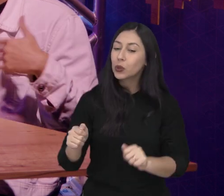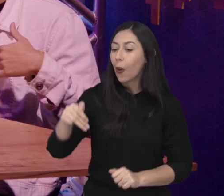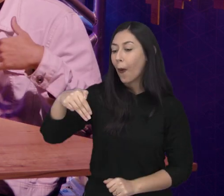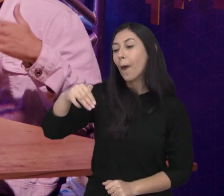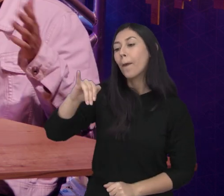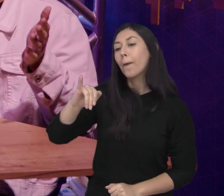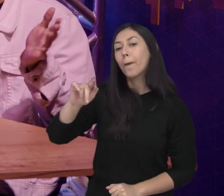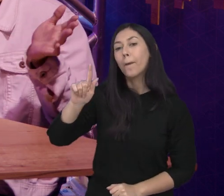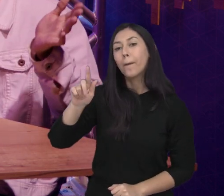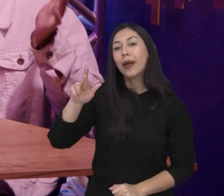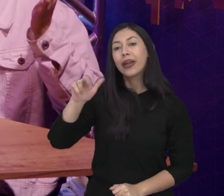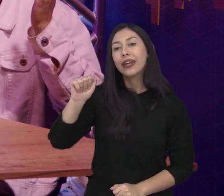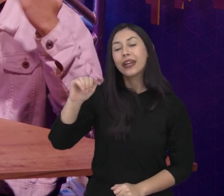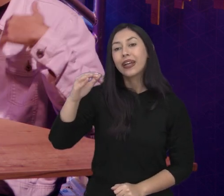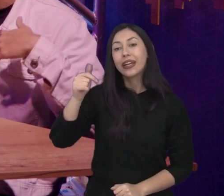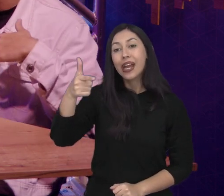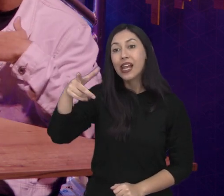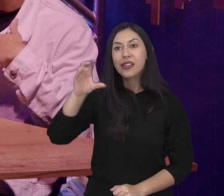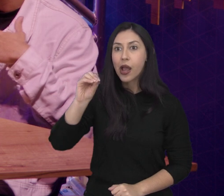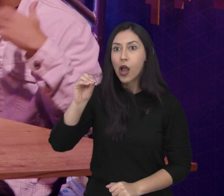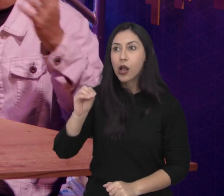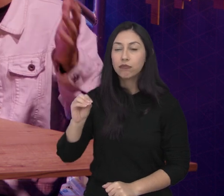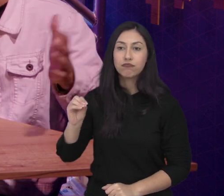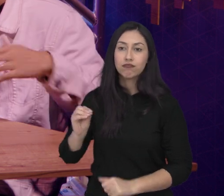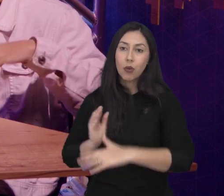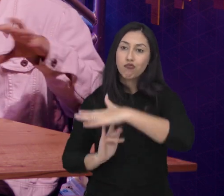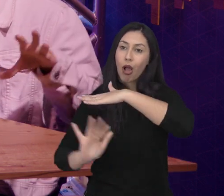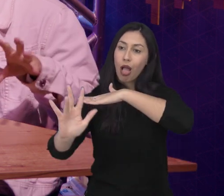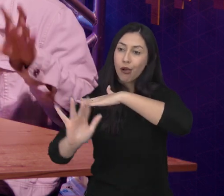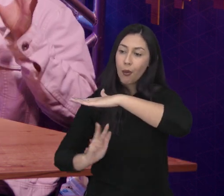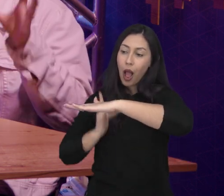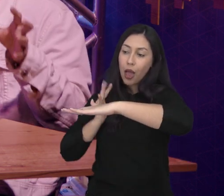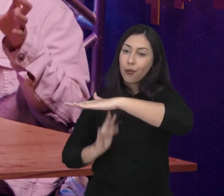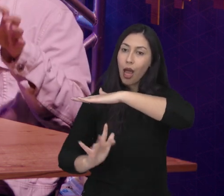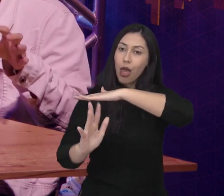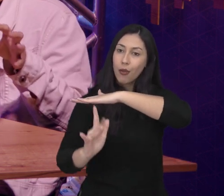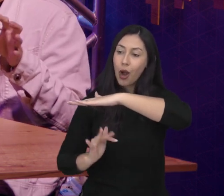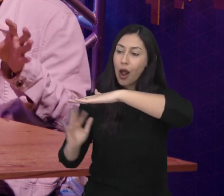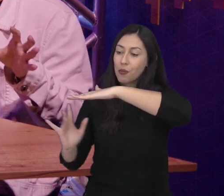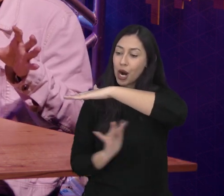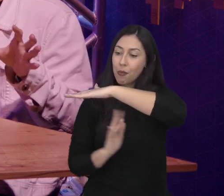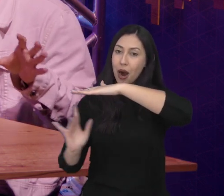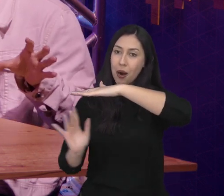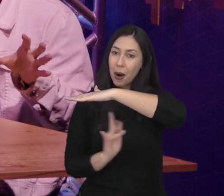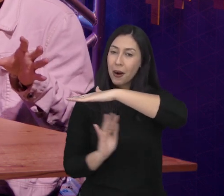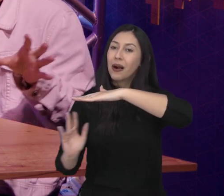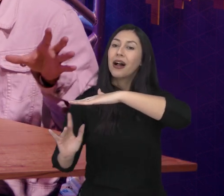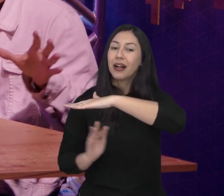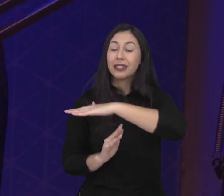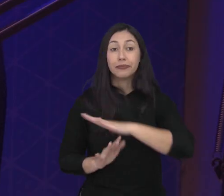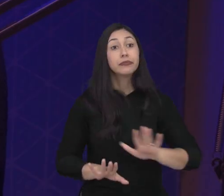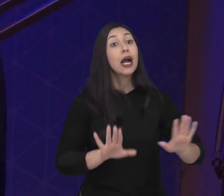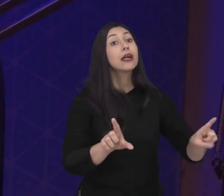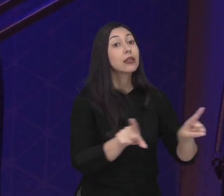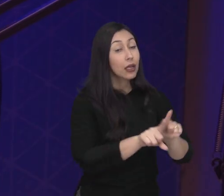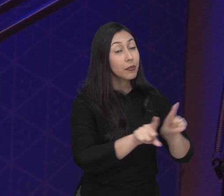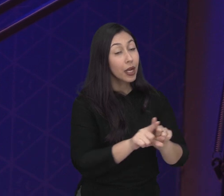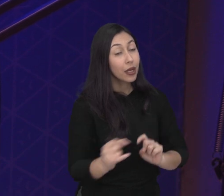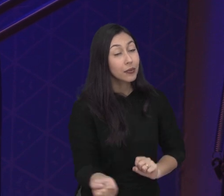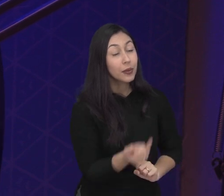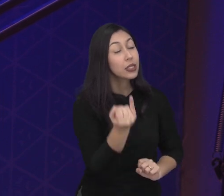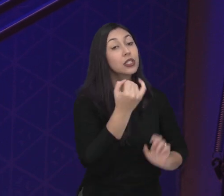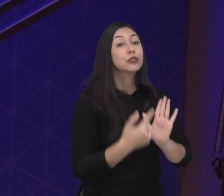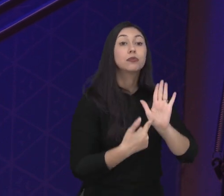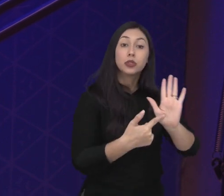ir, sair do país, vir, entrar no país, é migração, o processo migratório. E vale